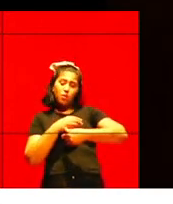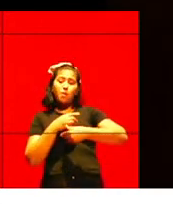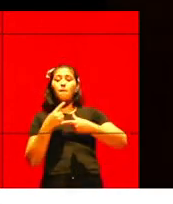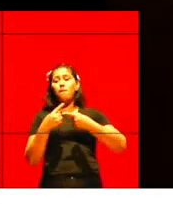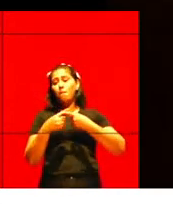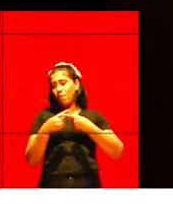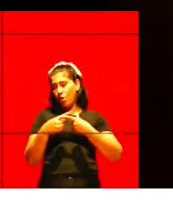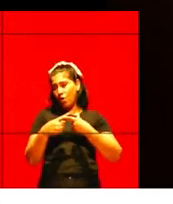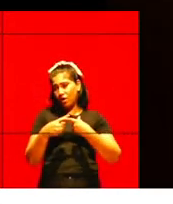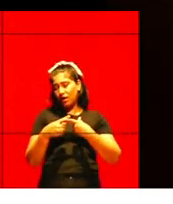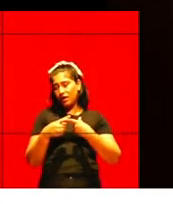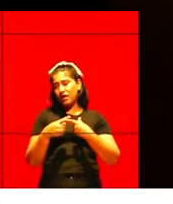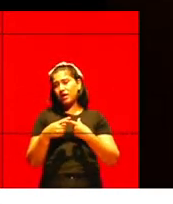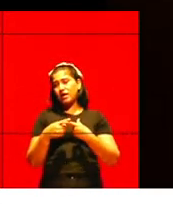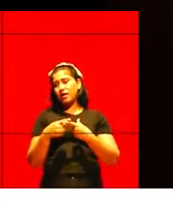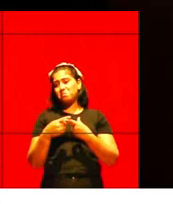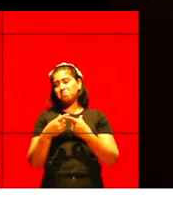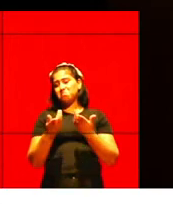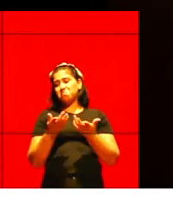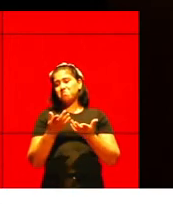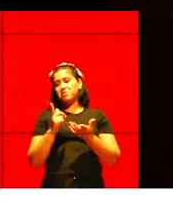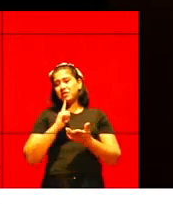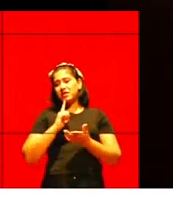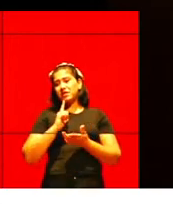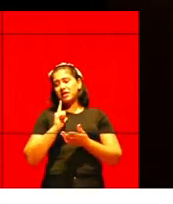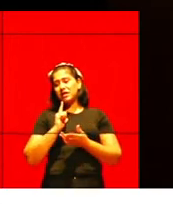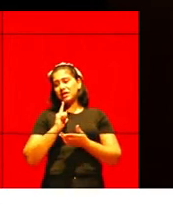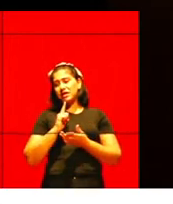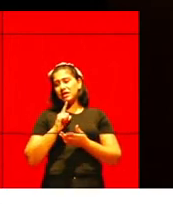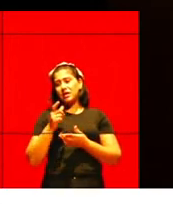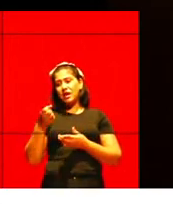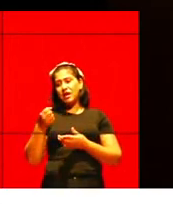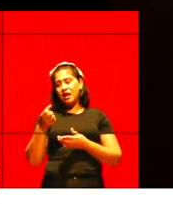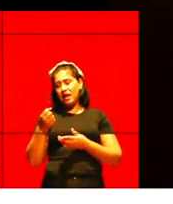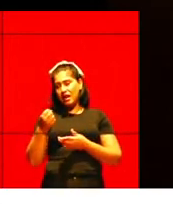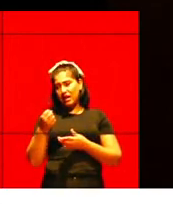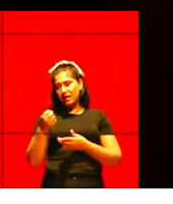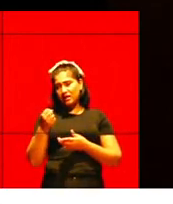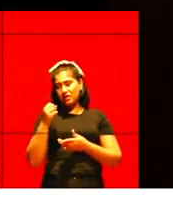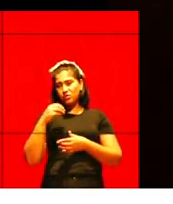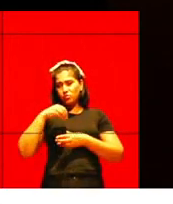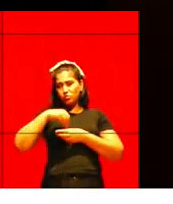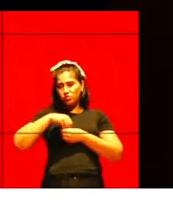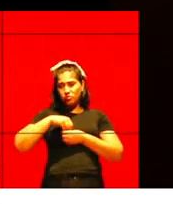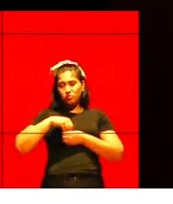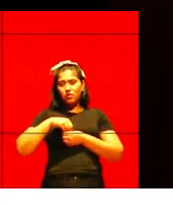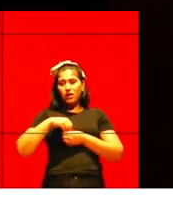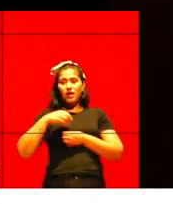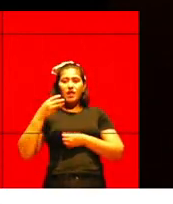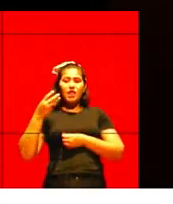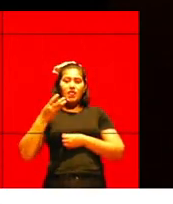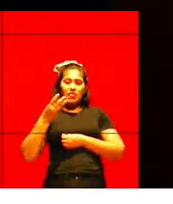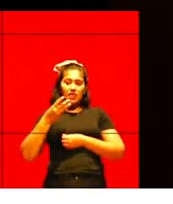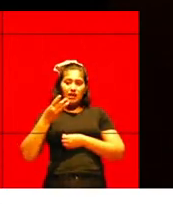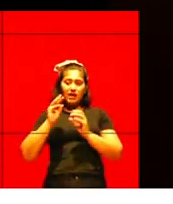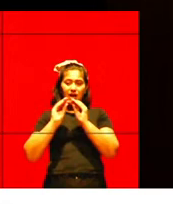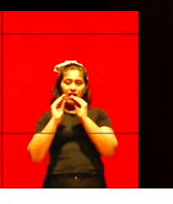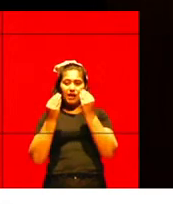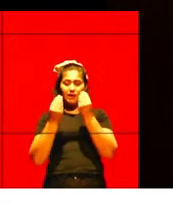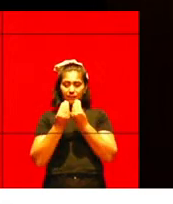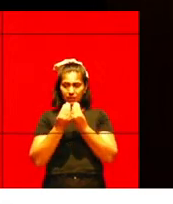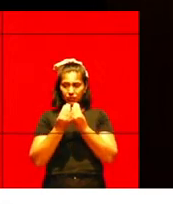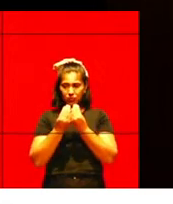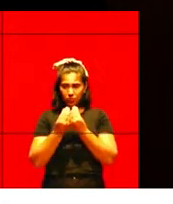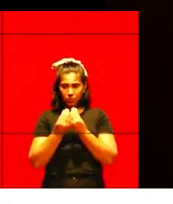criou um elemento que é presente no leite materno, é o terceiro elemento mais